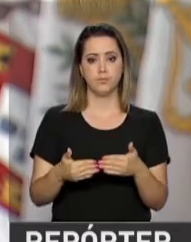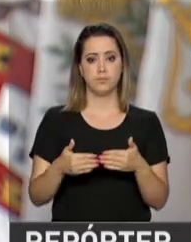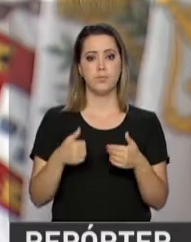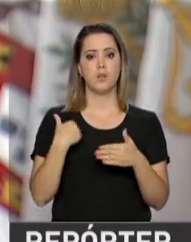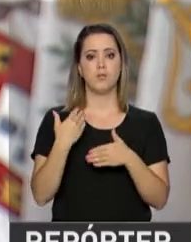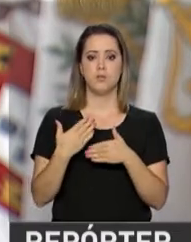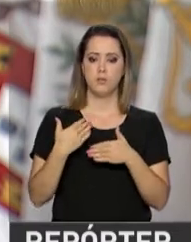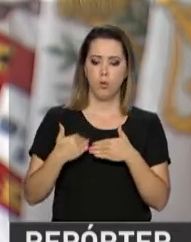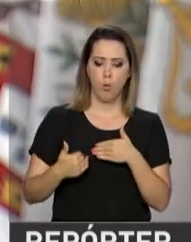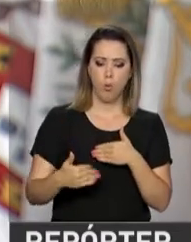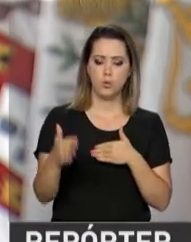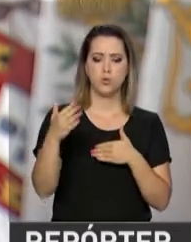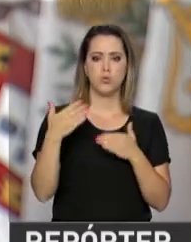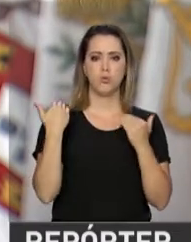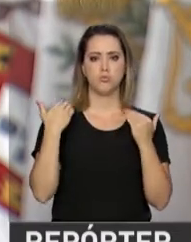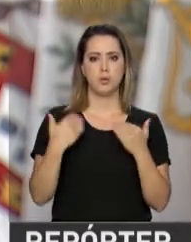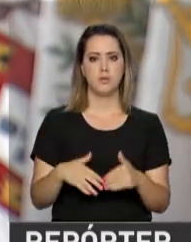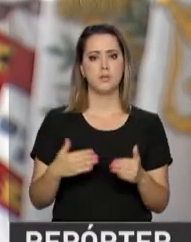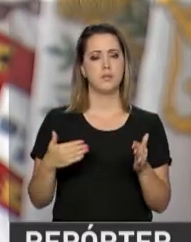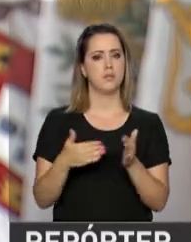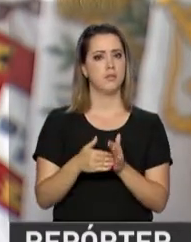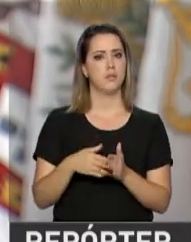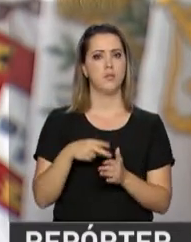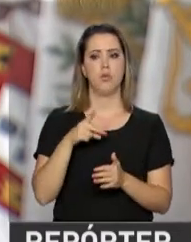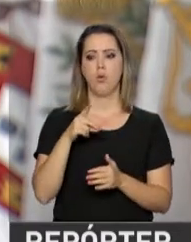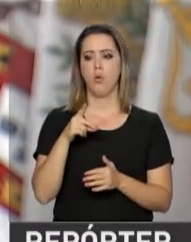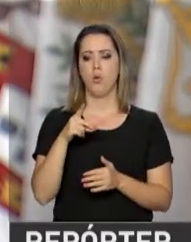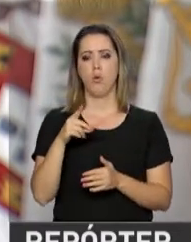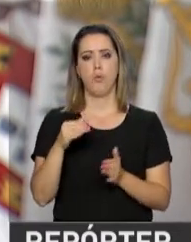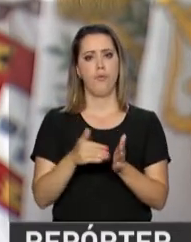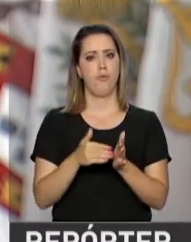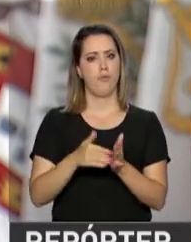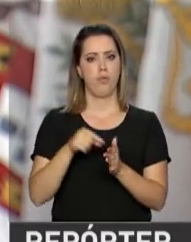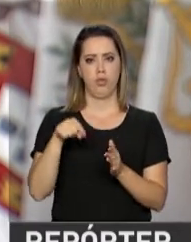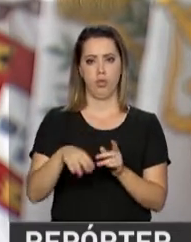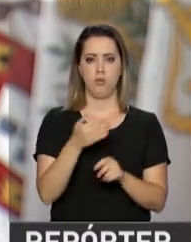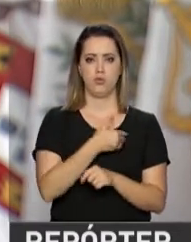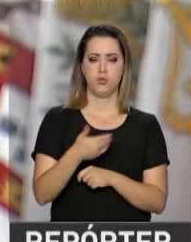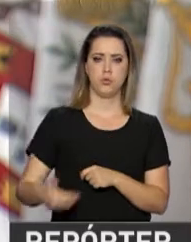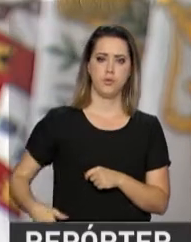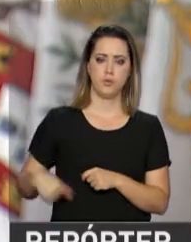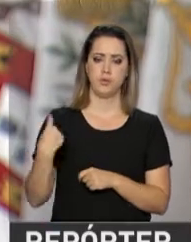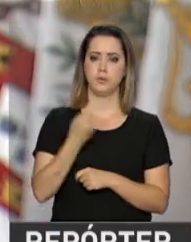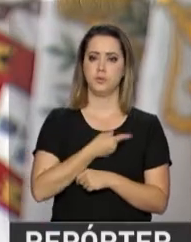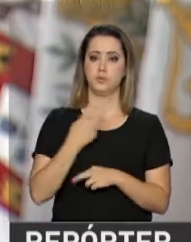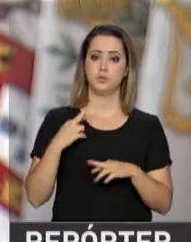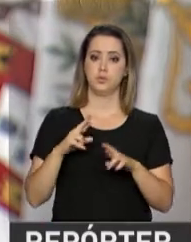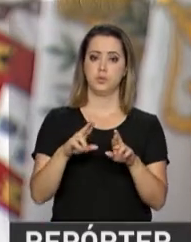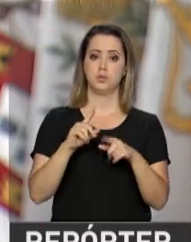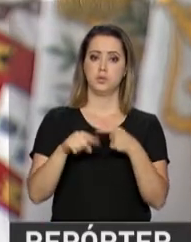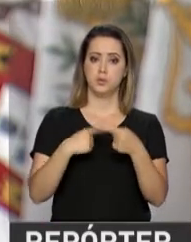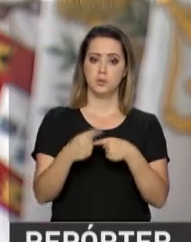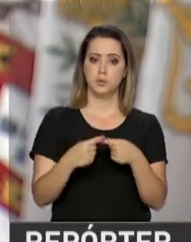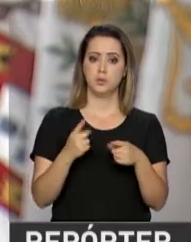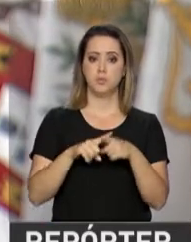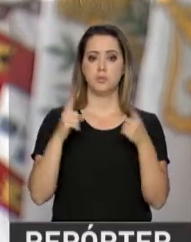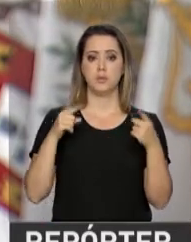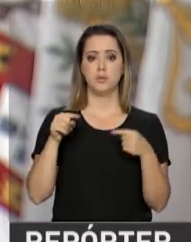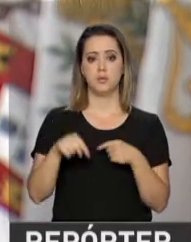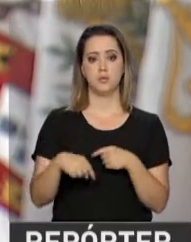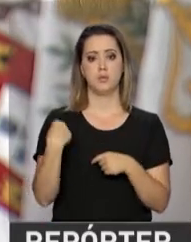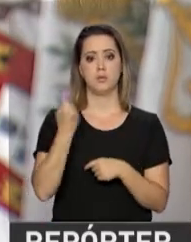continuar presente até o último dia desde o governo esperamos que ela continue depois mas a responsabilidade